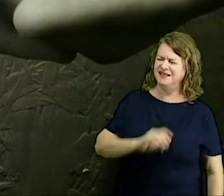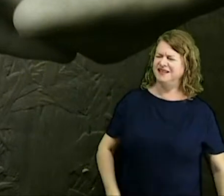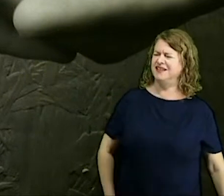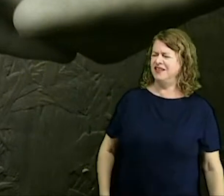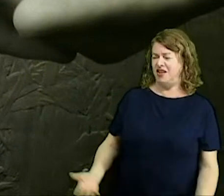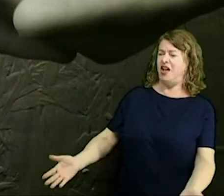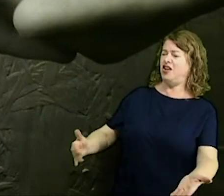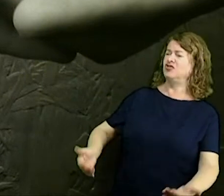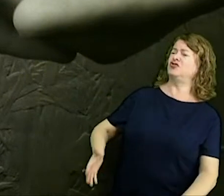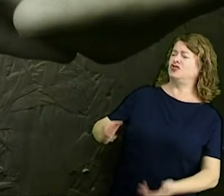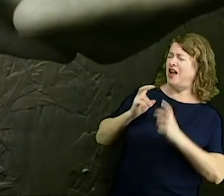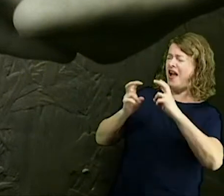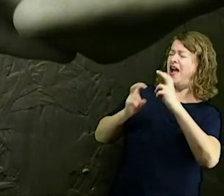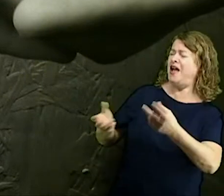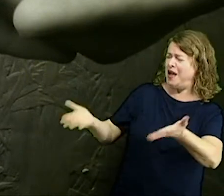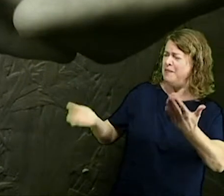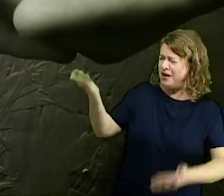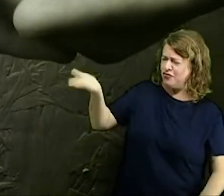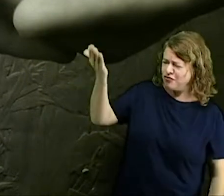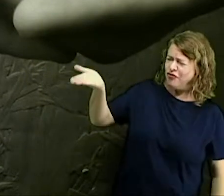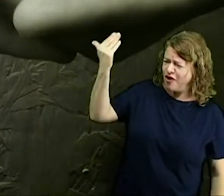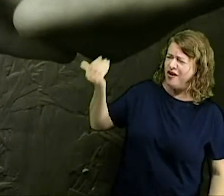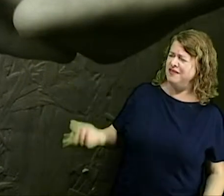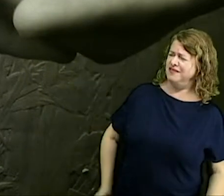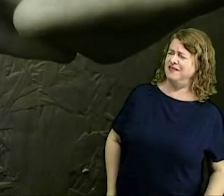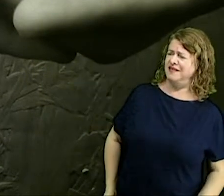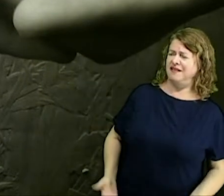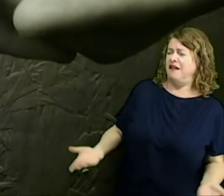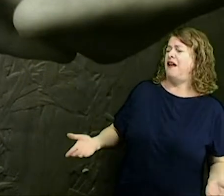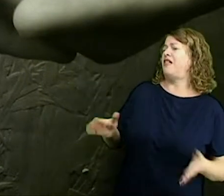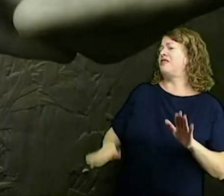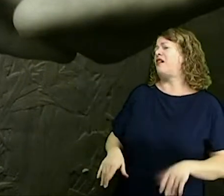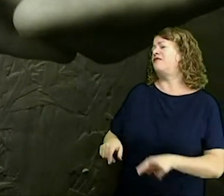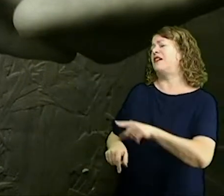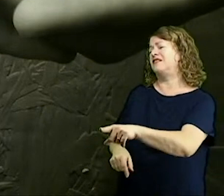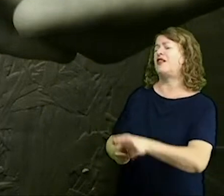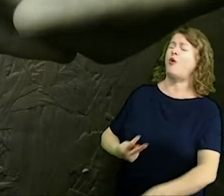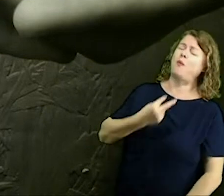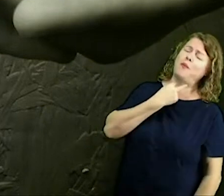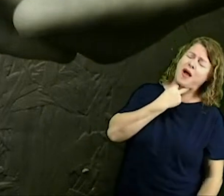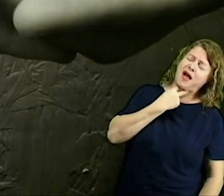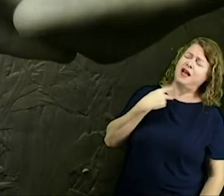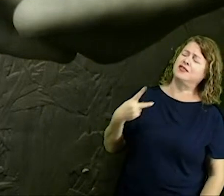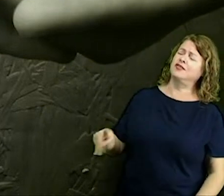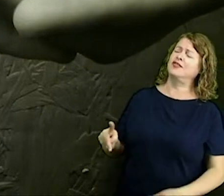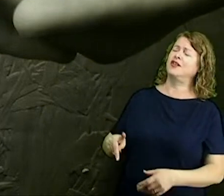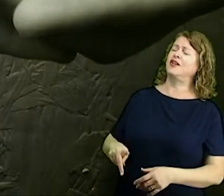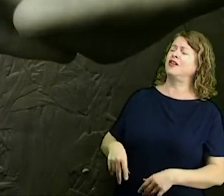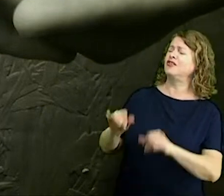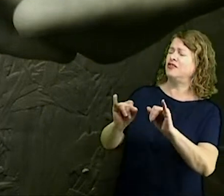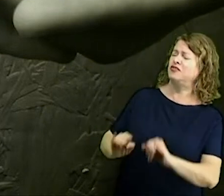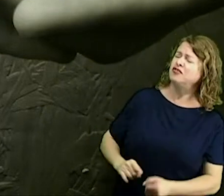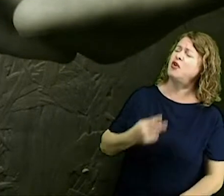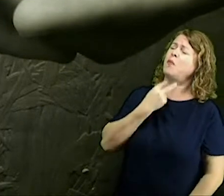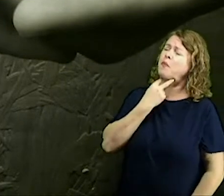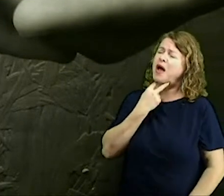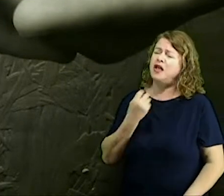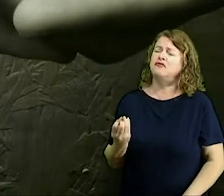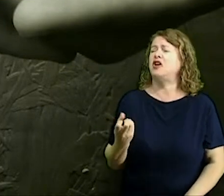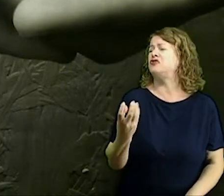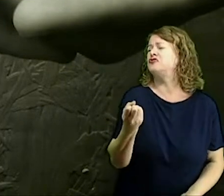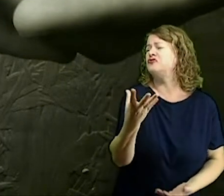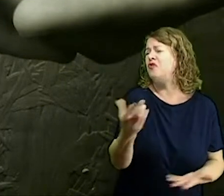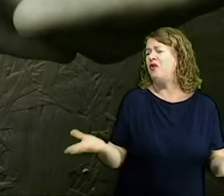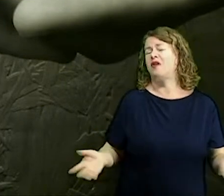ele é um Deus, pode ser que esteja falando, ou que tenha alguma coisa para fazer, ou que entende alguma viagem, talvez